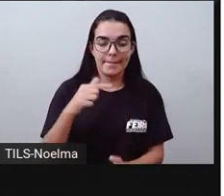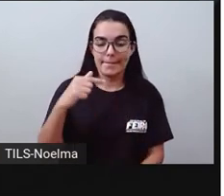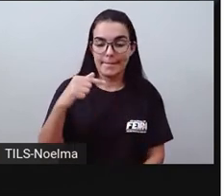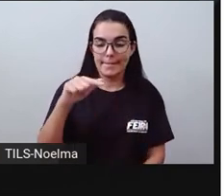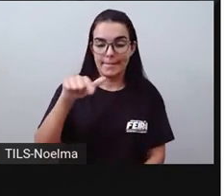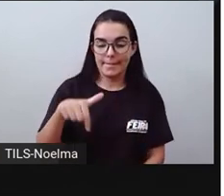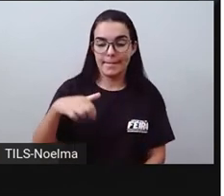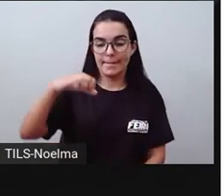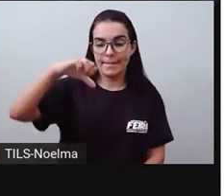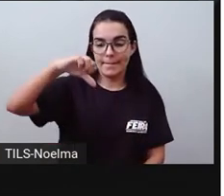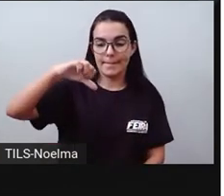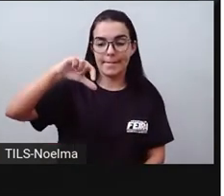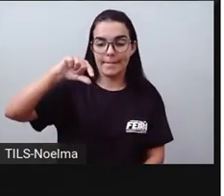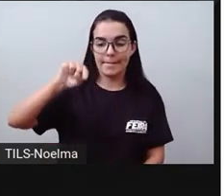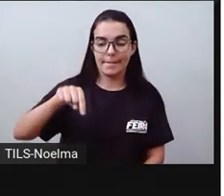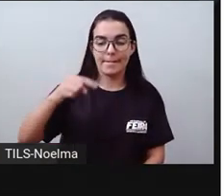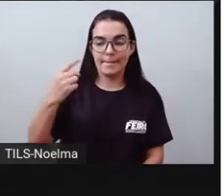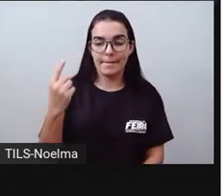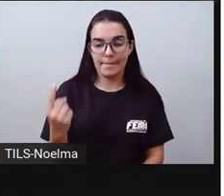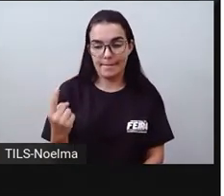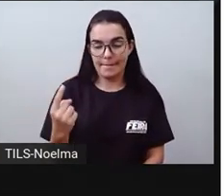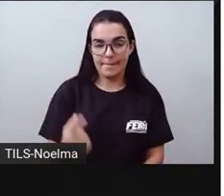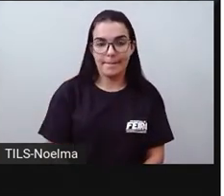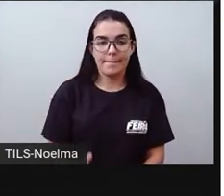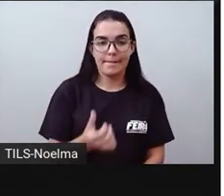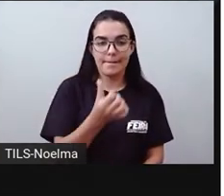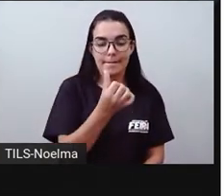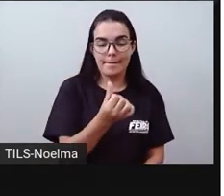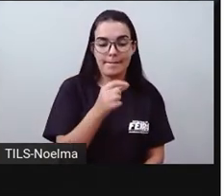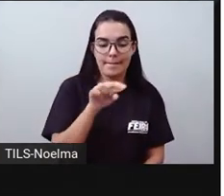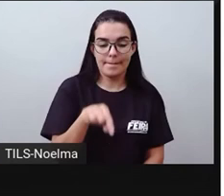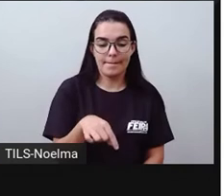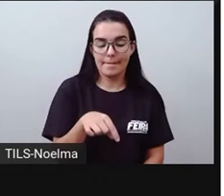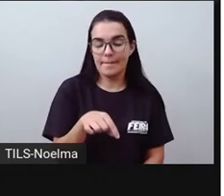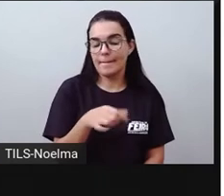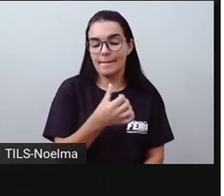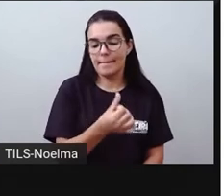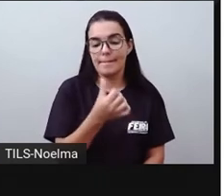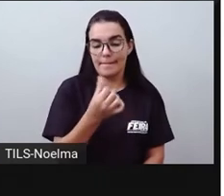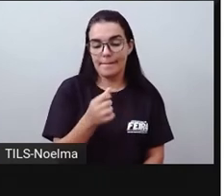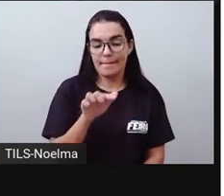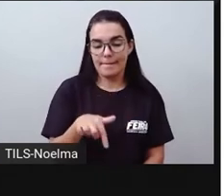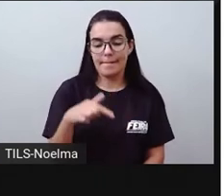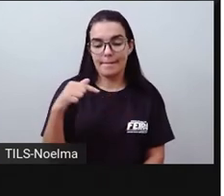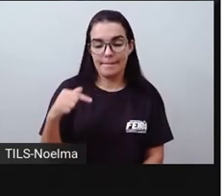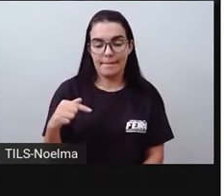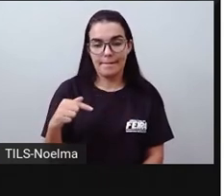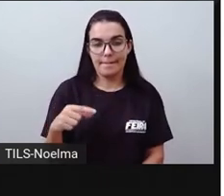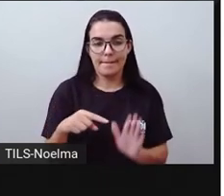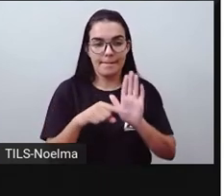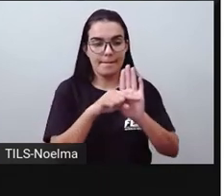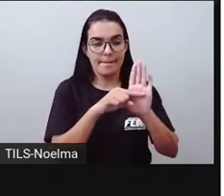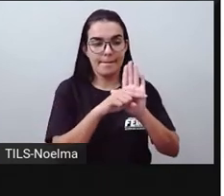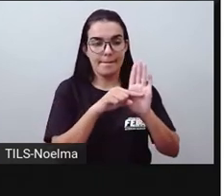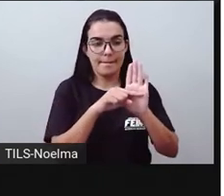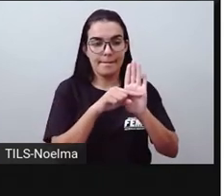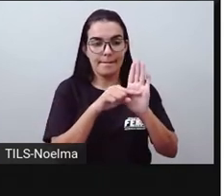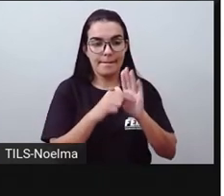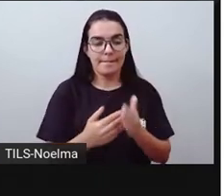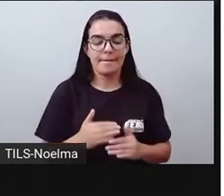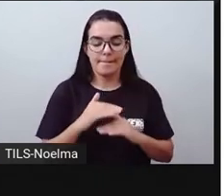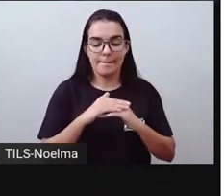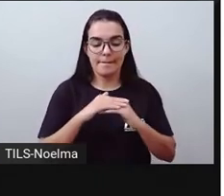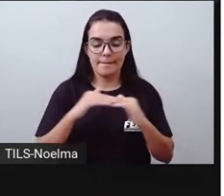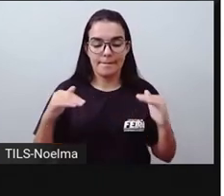79,1, 66,7, aqui já é o resultado, 12,4, né? Aqui, no caso, entre a unidade e o